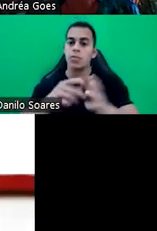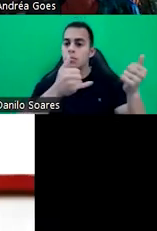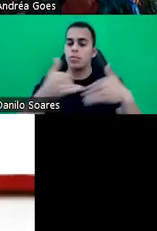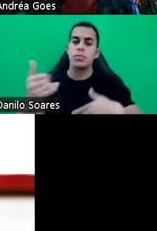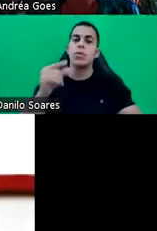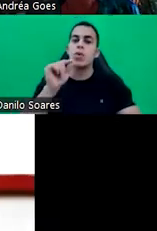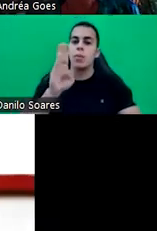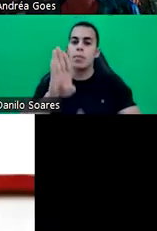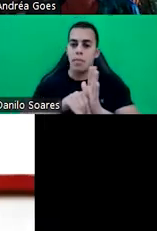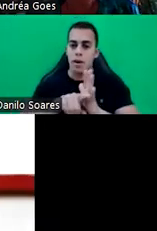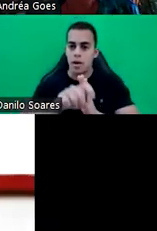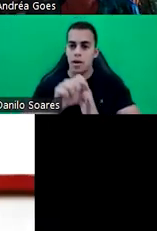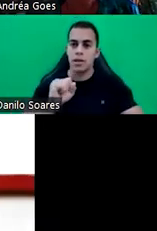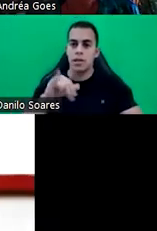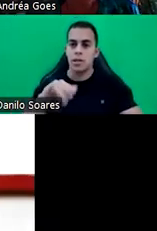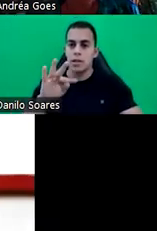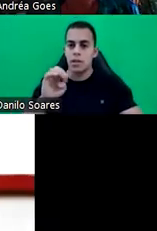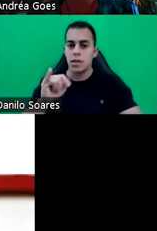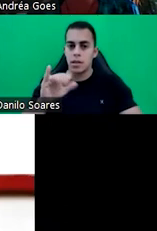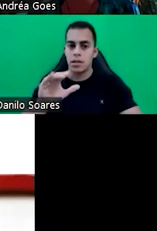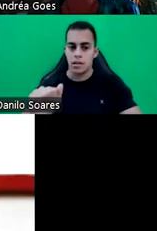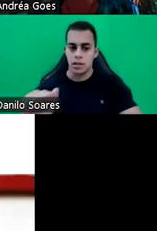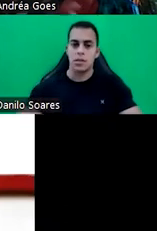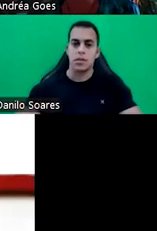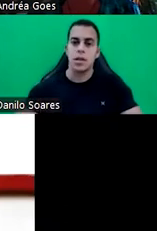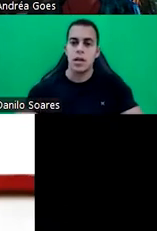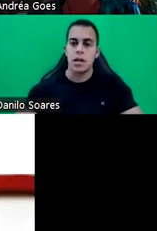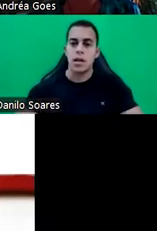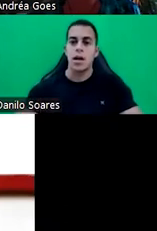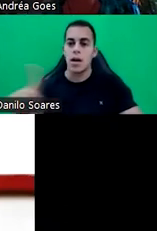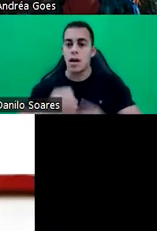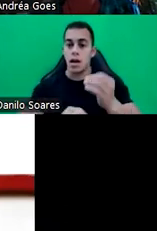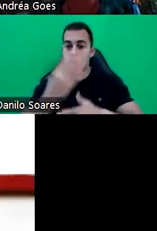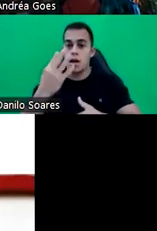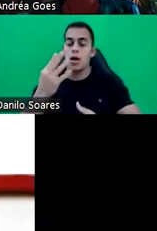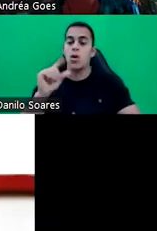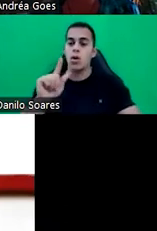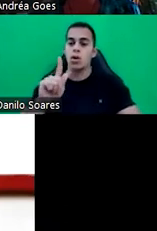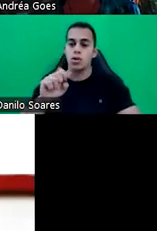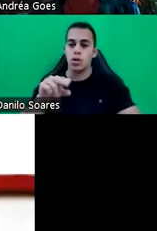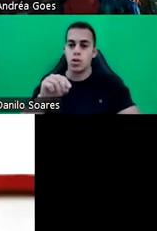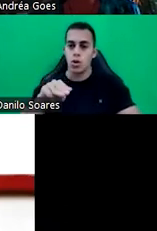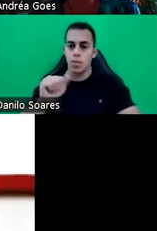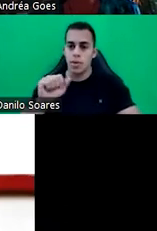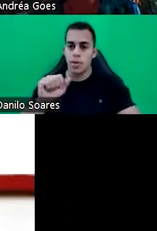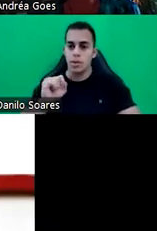a bactéria sintética, que foi criada toda com genoma sintético, uma bactéria viável que foi